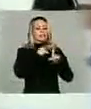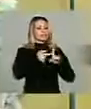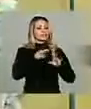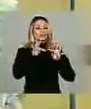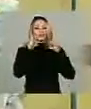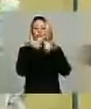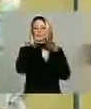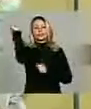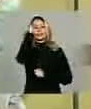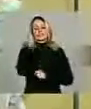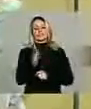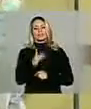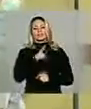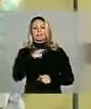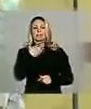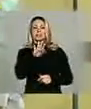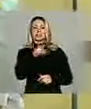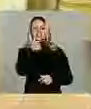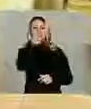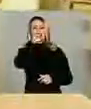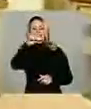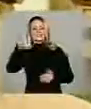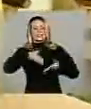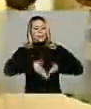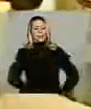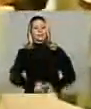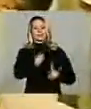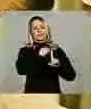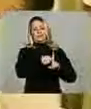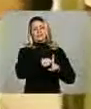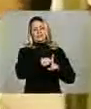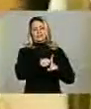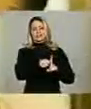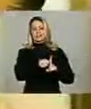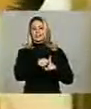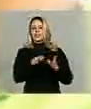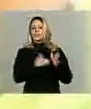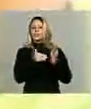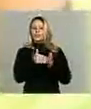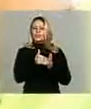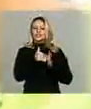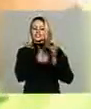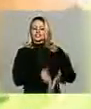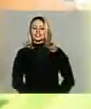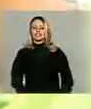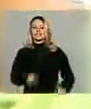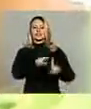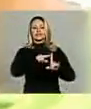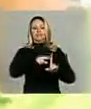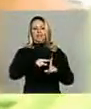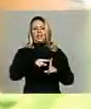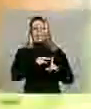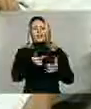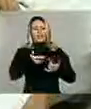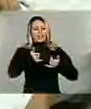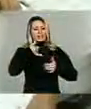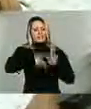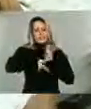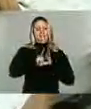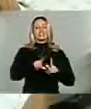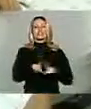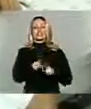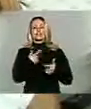país. A média é de 700 partos por mês. Os prematuros e os que nascem com problemas de saúde